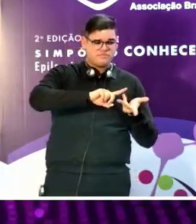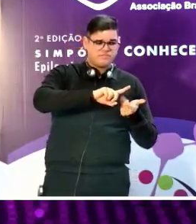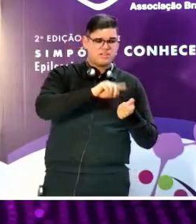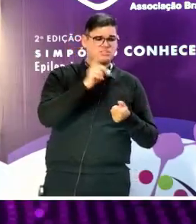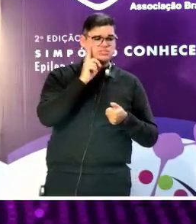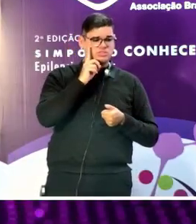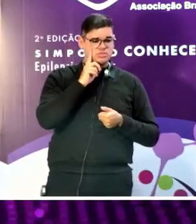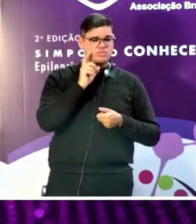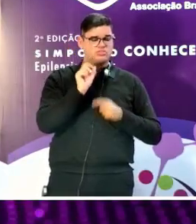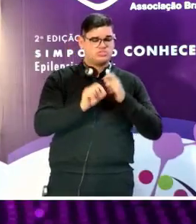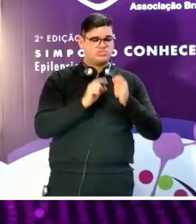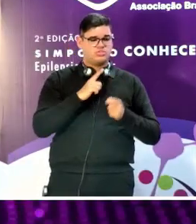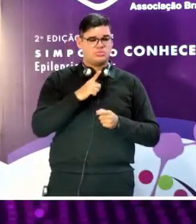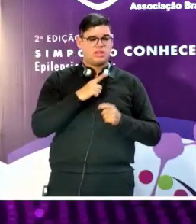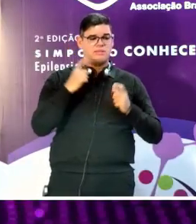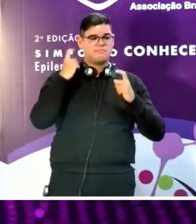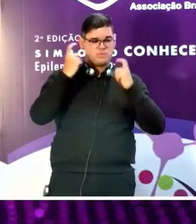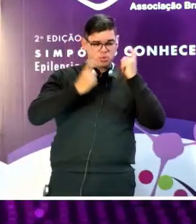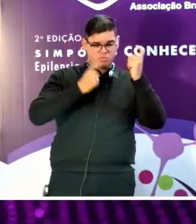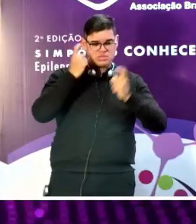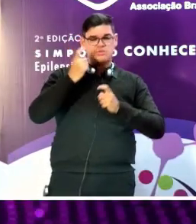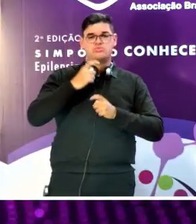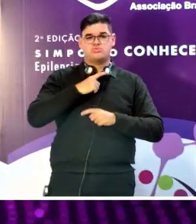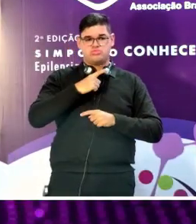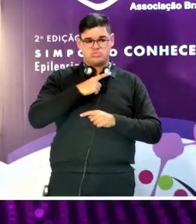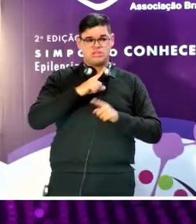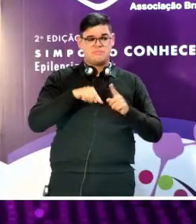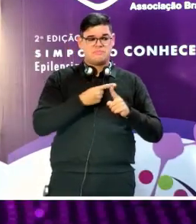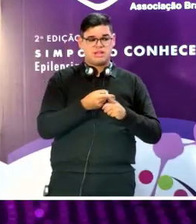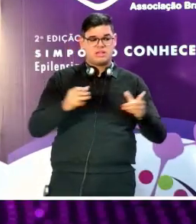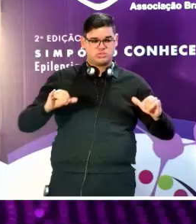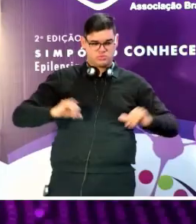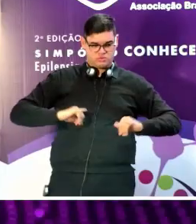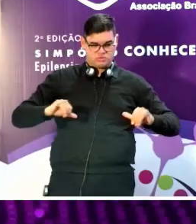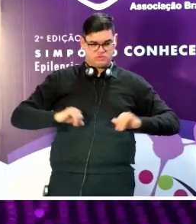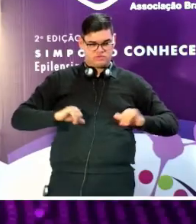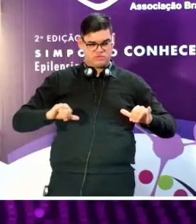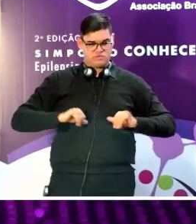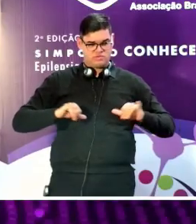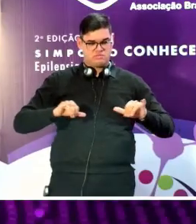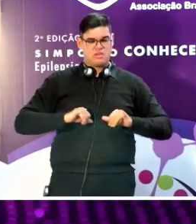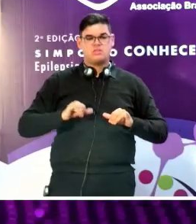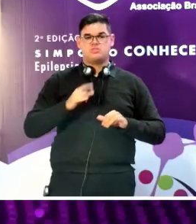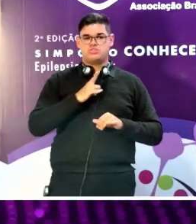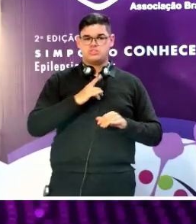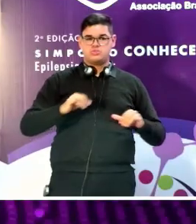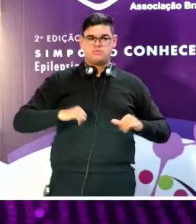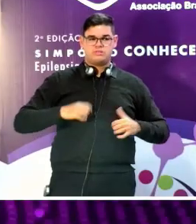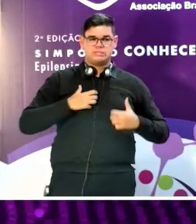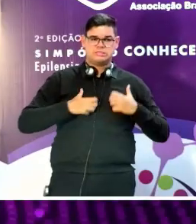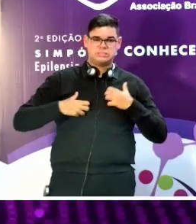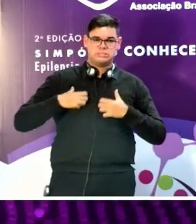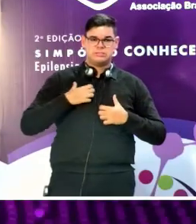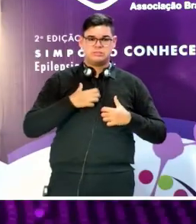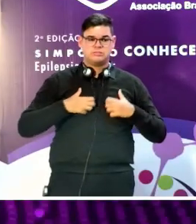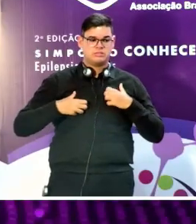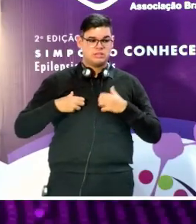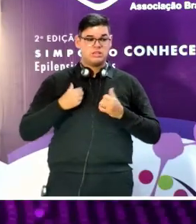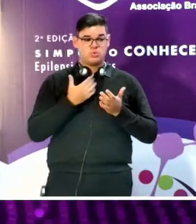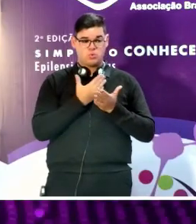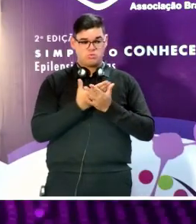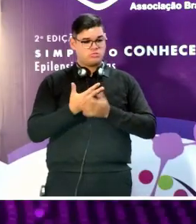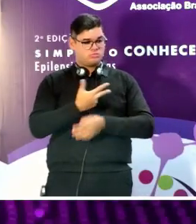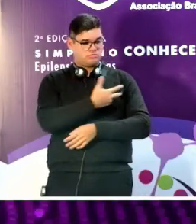que gerava grande preocupação e grande sofrimento a Naru. Começou a ser medicado